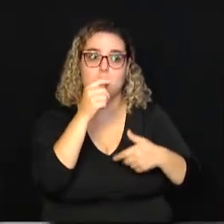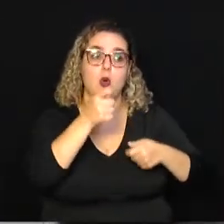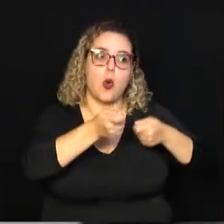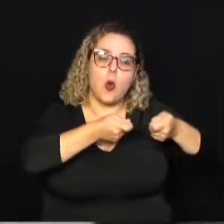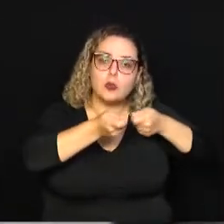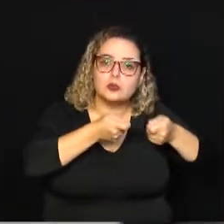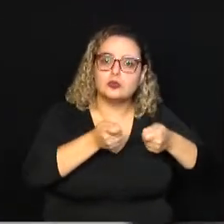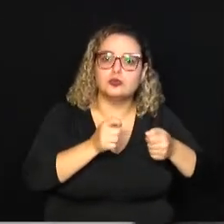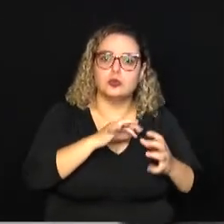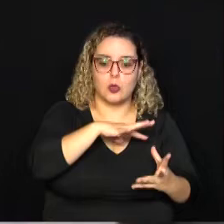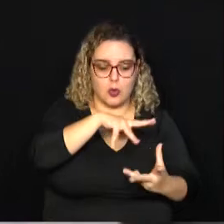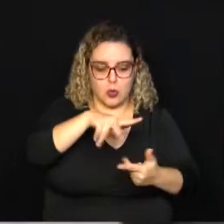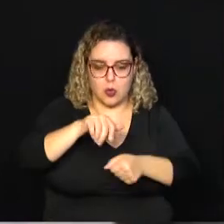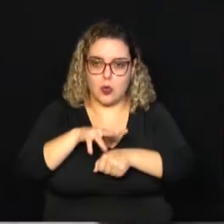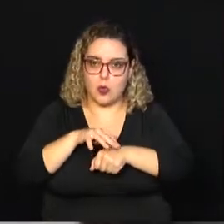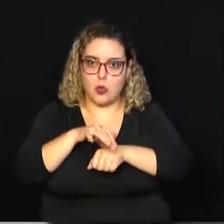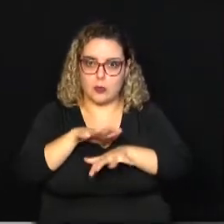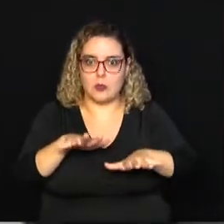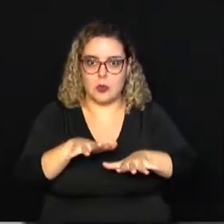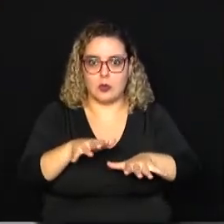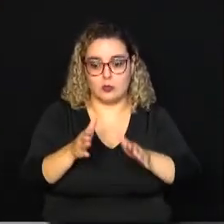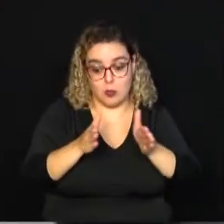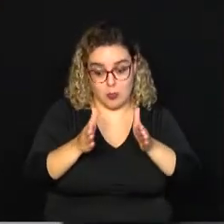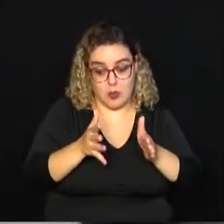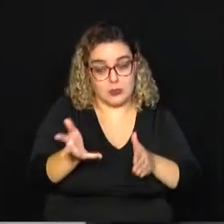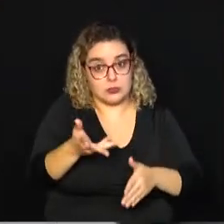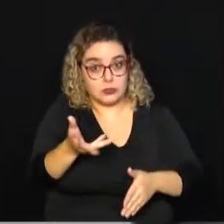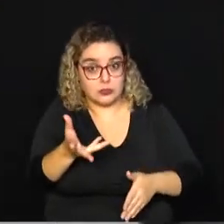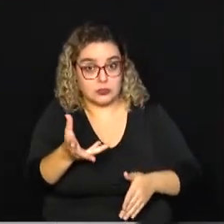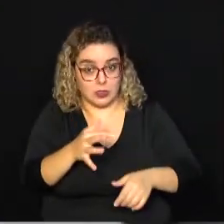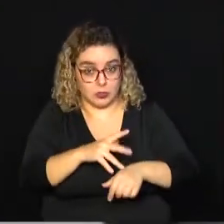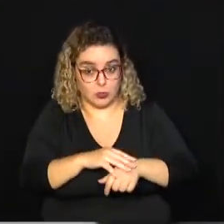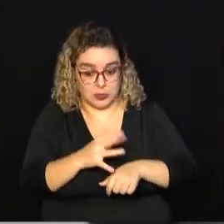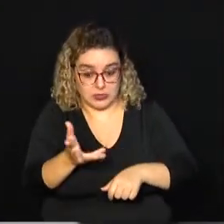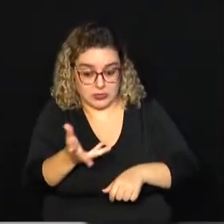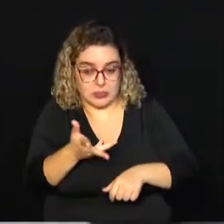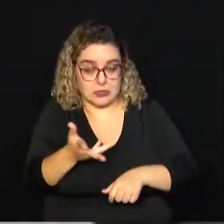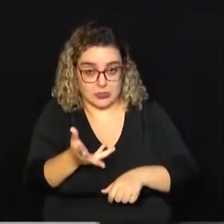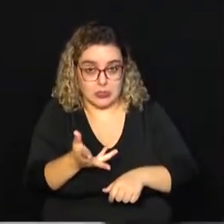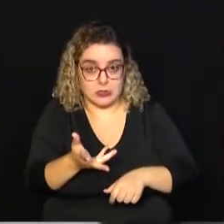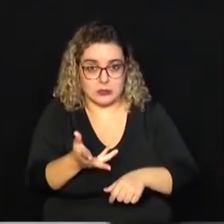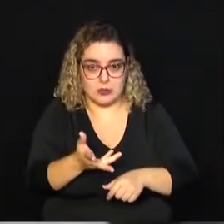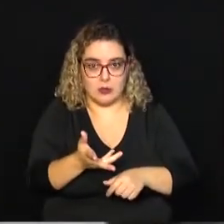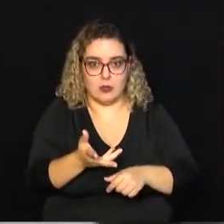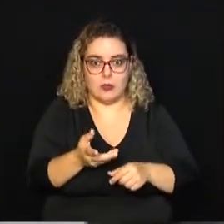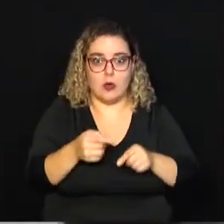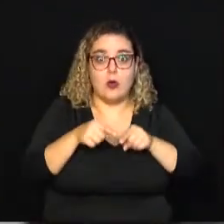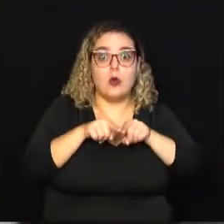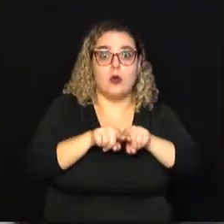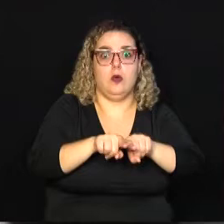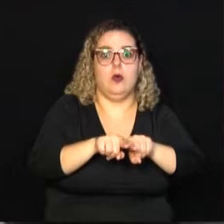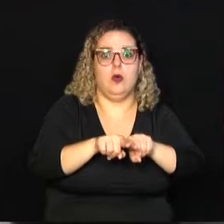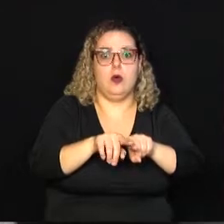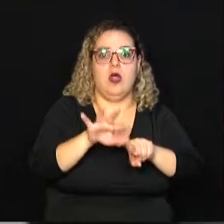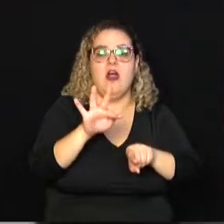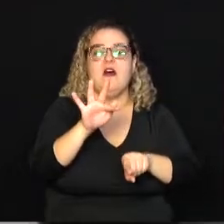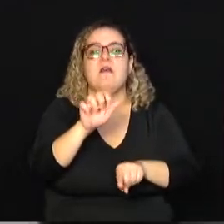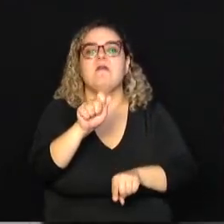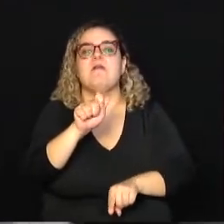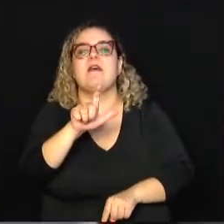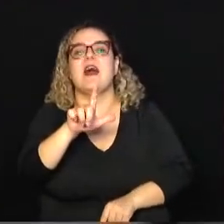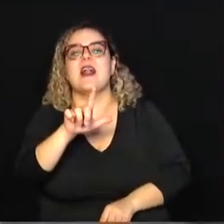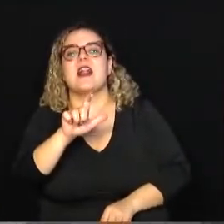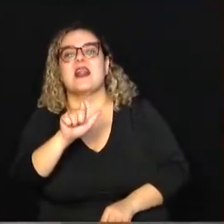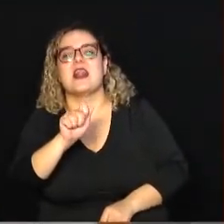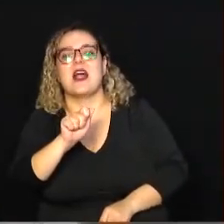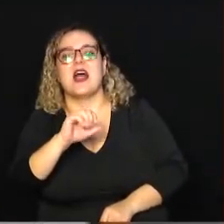pandemia está em fase de aceleração, a doença está em fase de aceleração, né, associado à falácia criminosa que